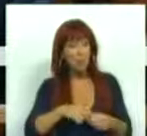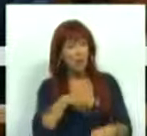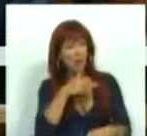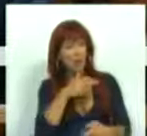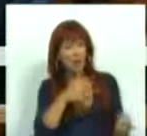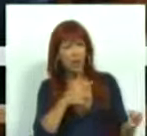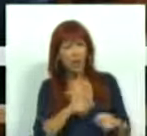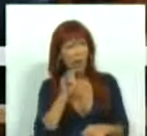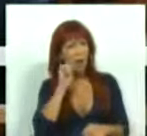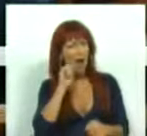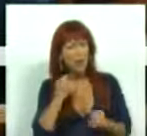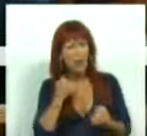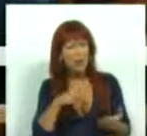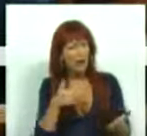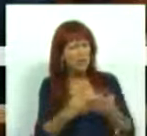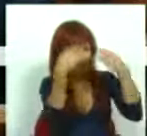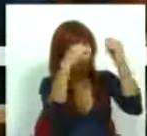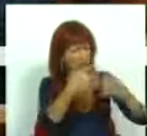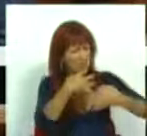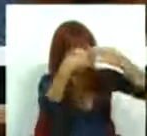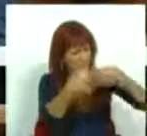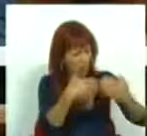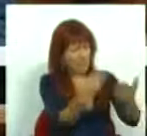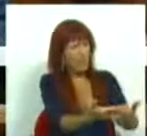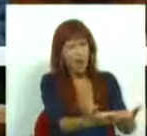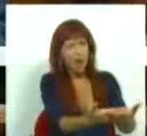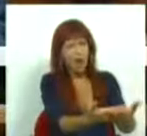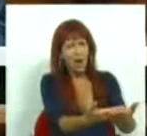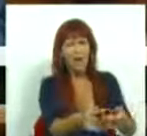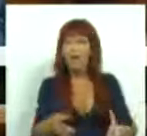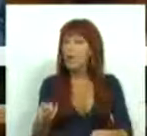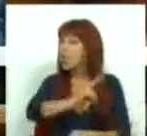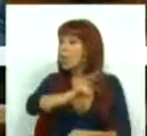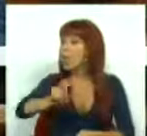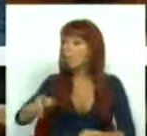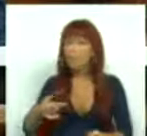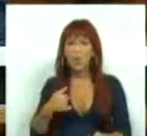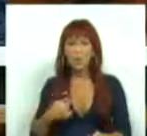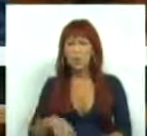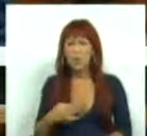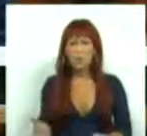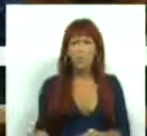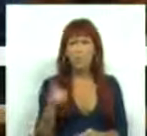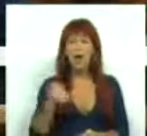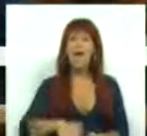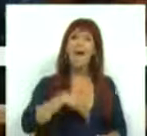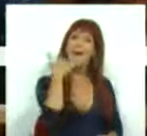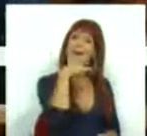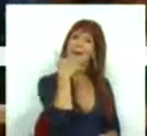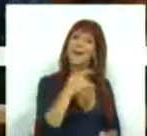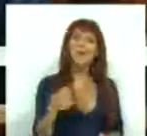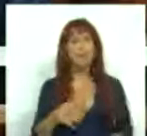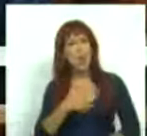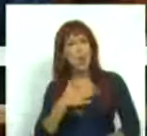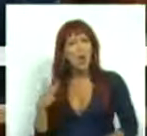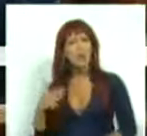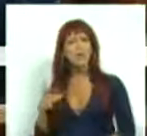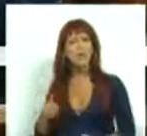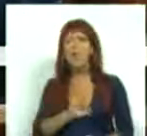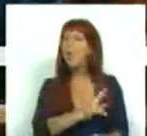não consegue garantir ao filho uma educação plena? Ou qual de nós não se preocupa com a alegria ou a